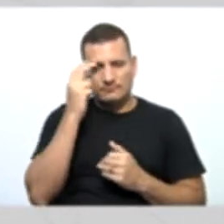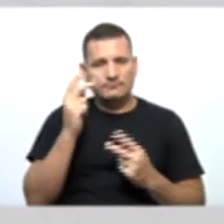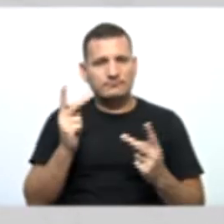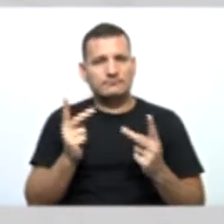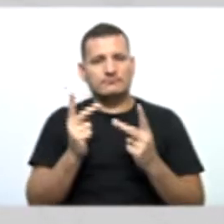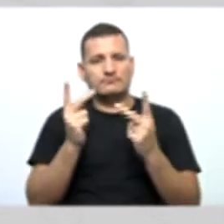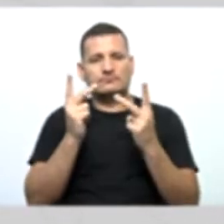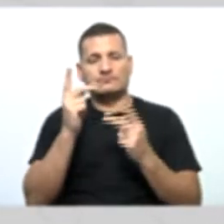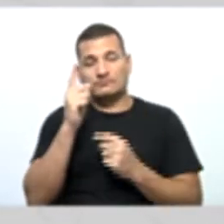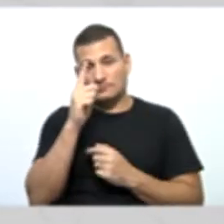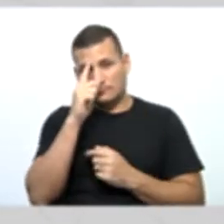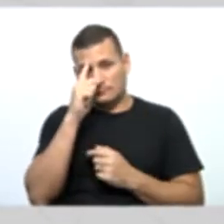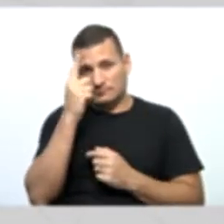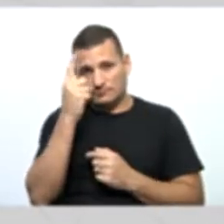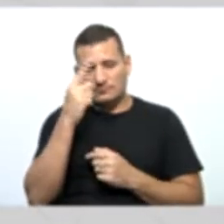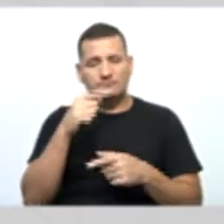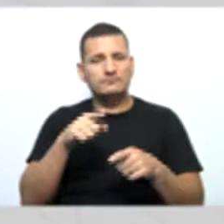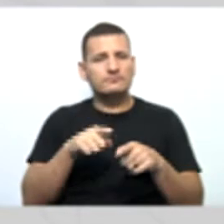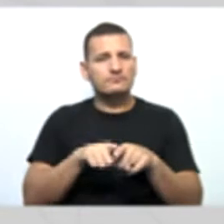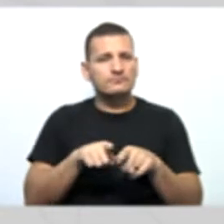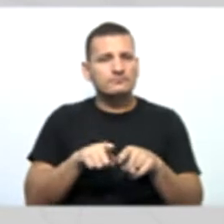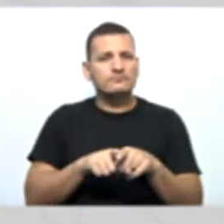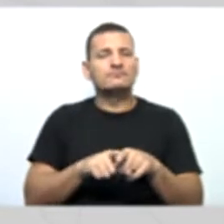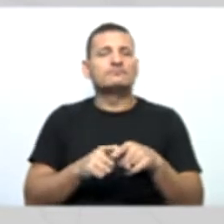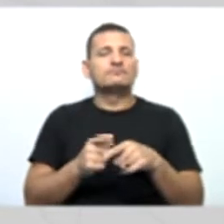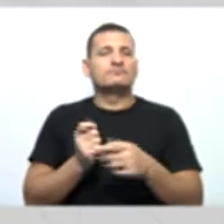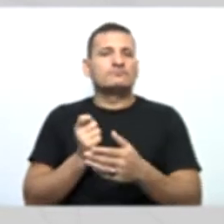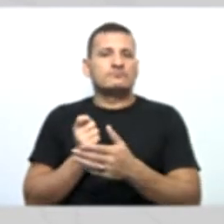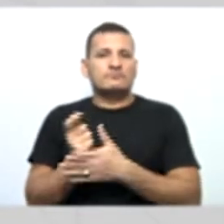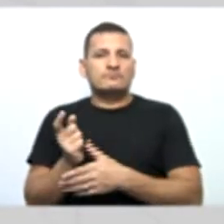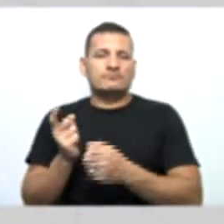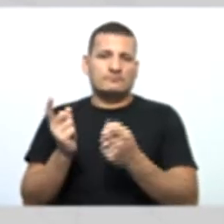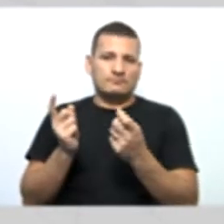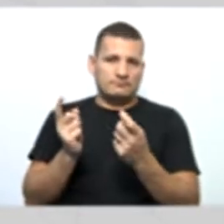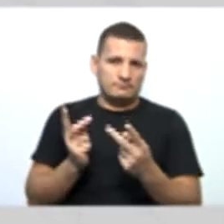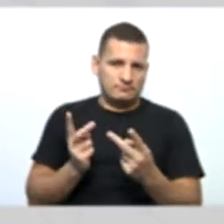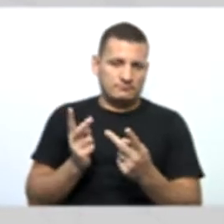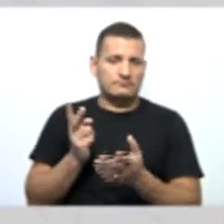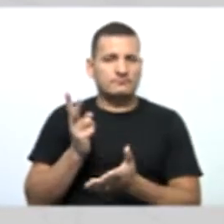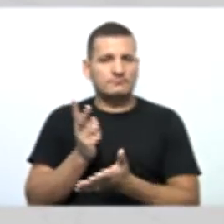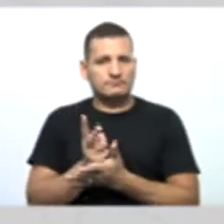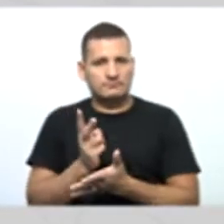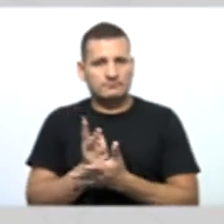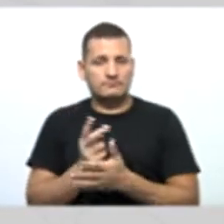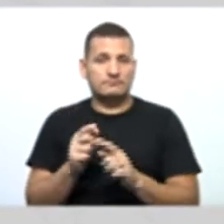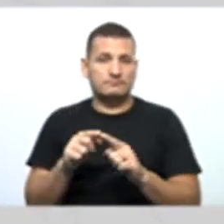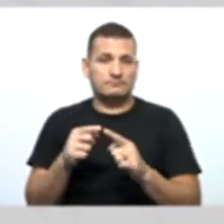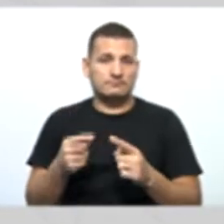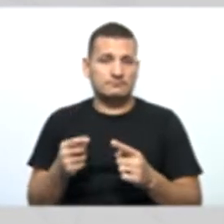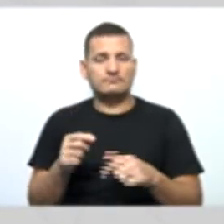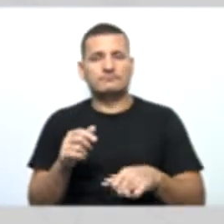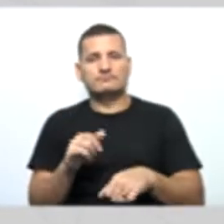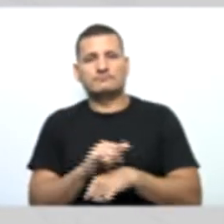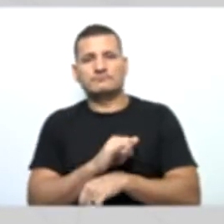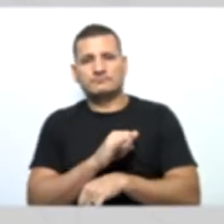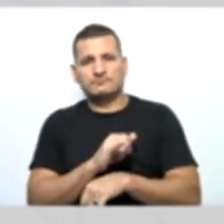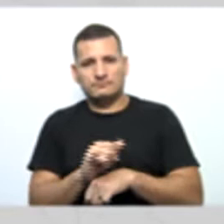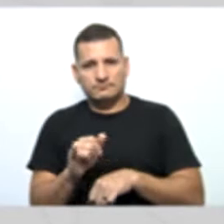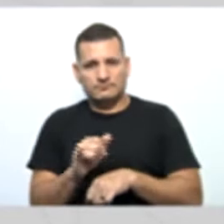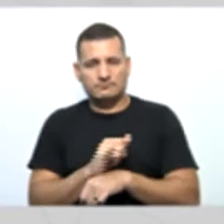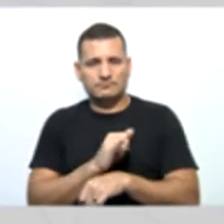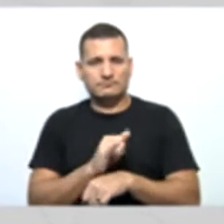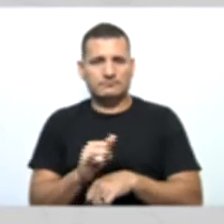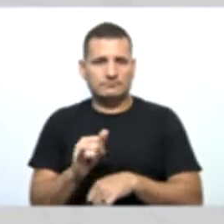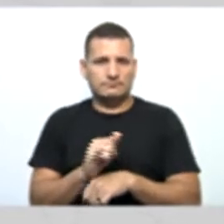como as relações de compra e venda continuam sendo as mesmas. Mas as técnicas utilizadas para a realização dos